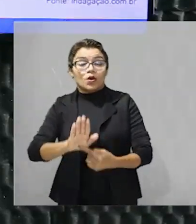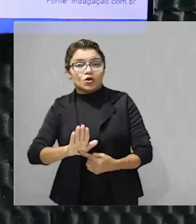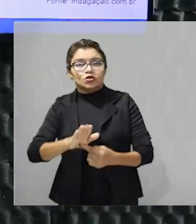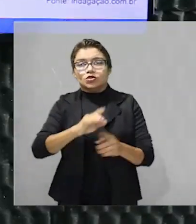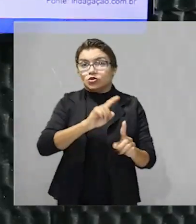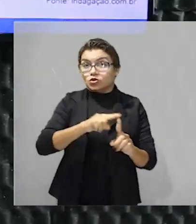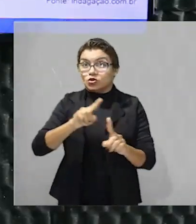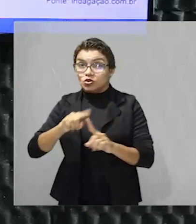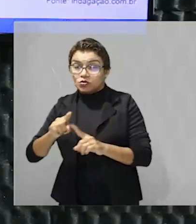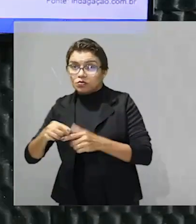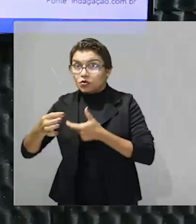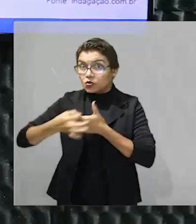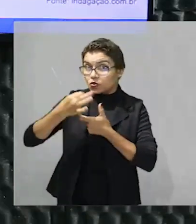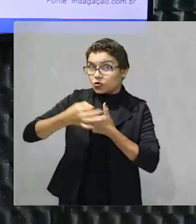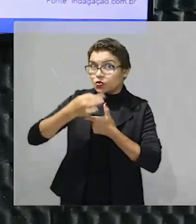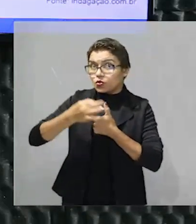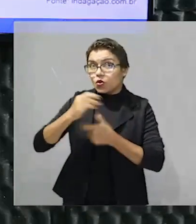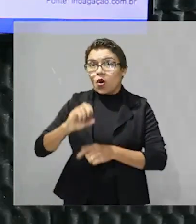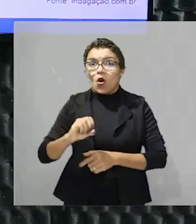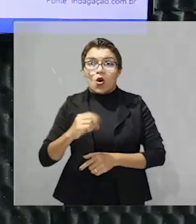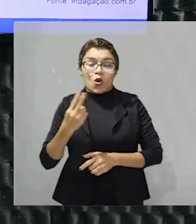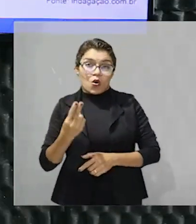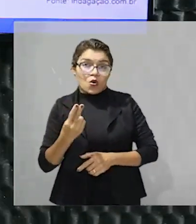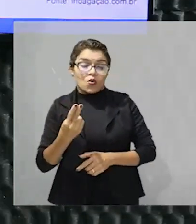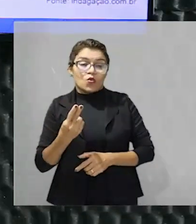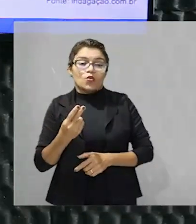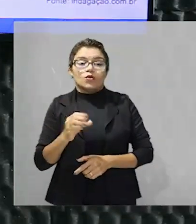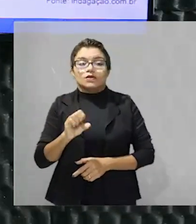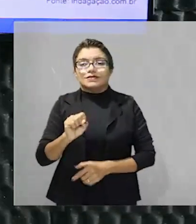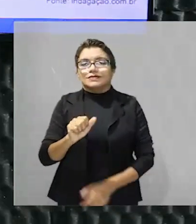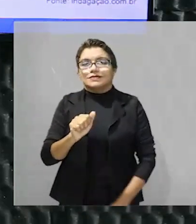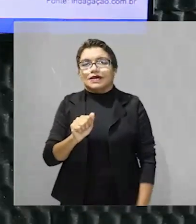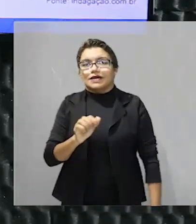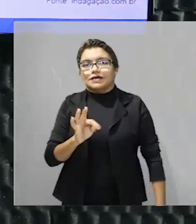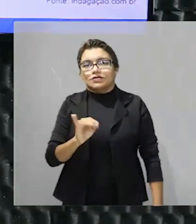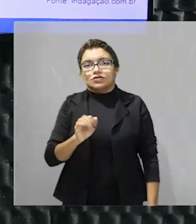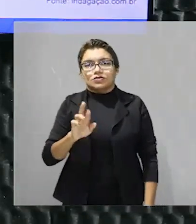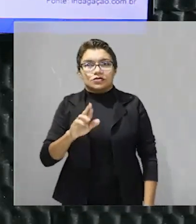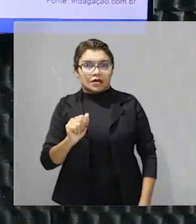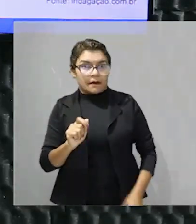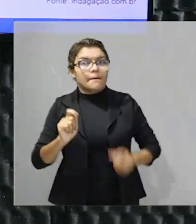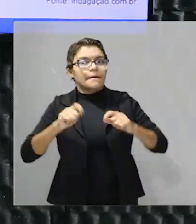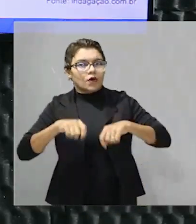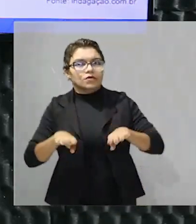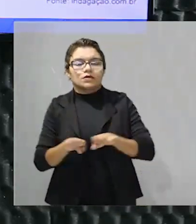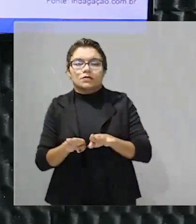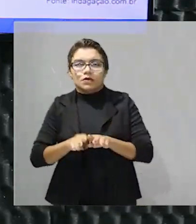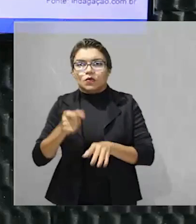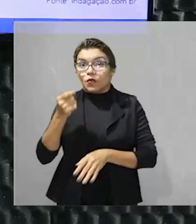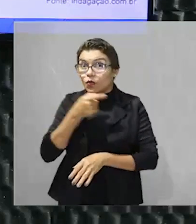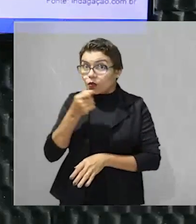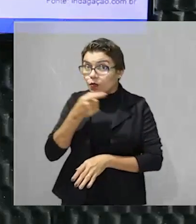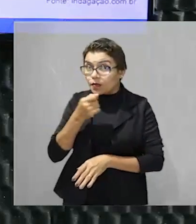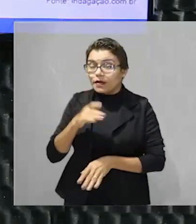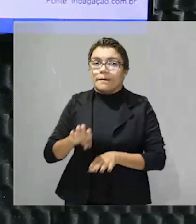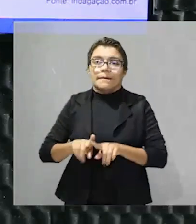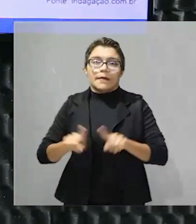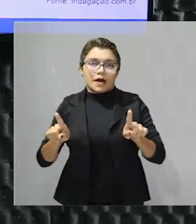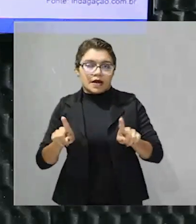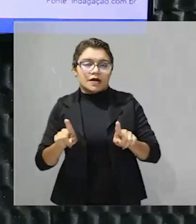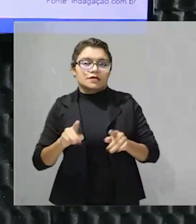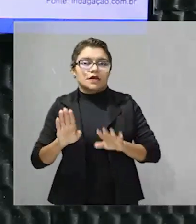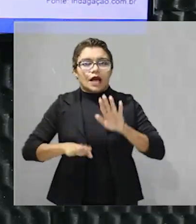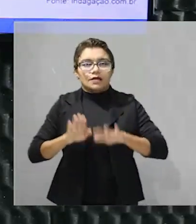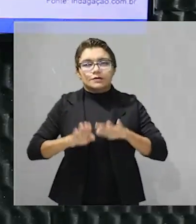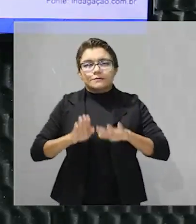de criticismo ou sátira. Ele pode trazer o humor também, mas normalmente esse humor ele